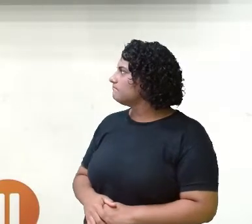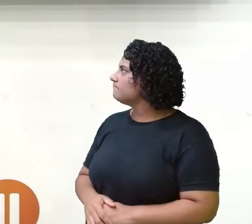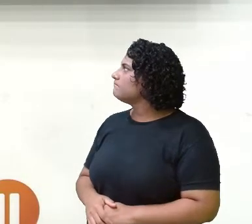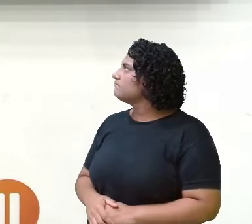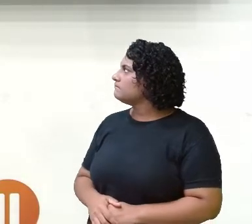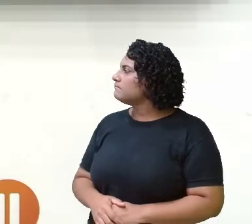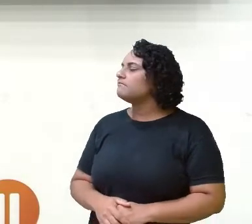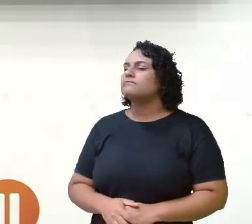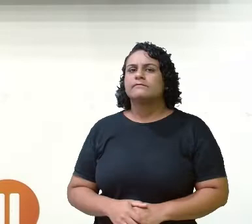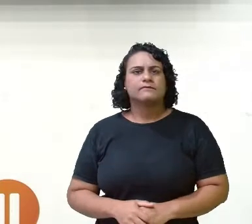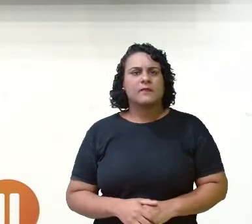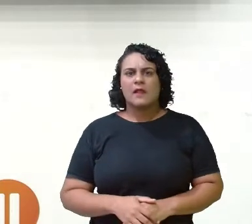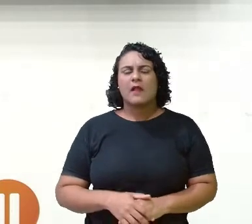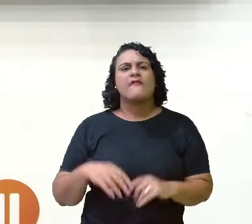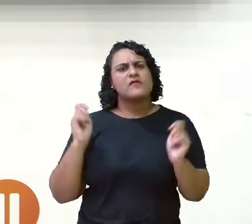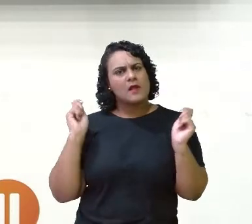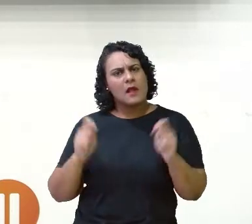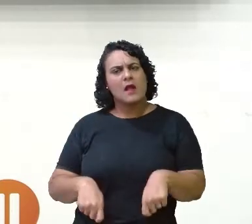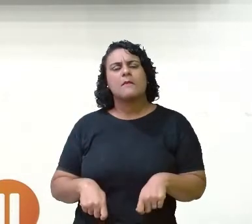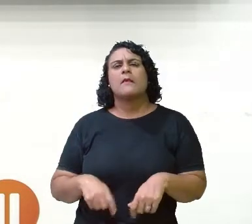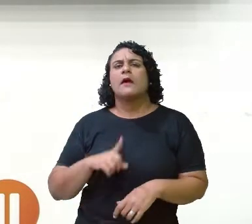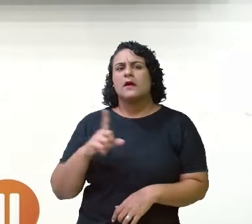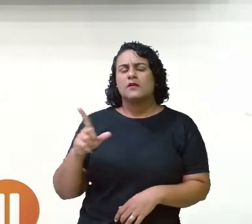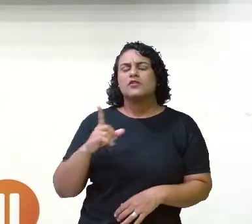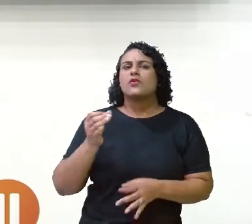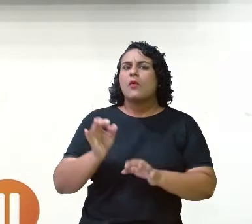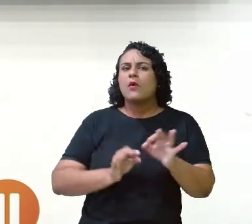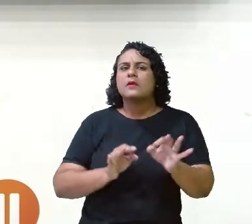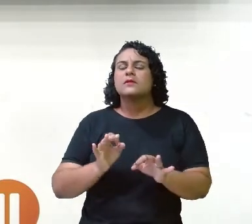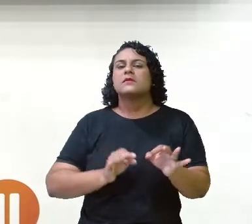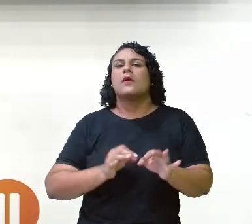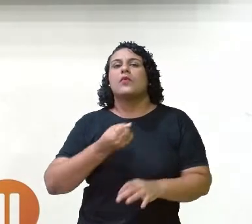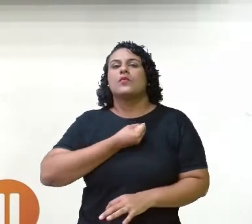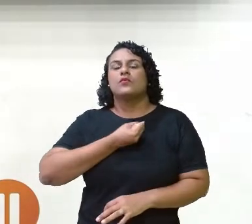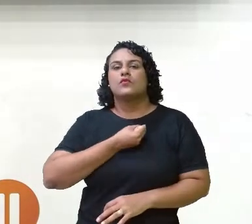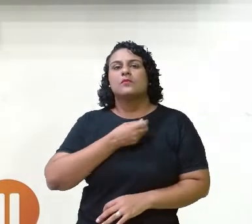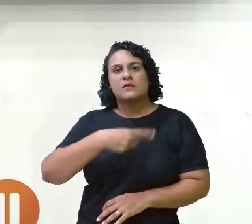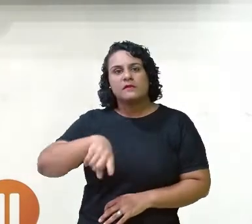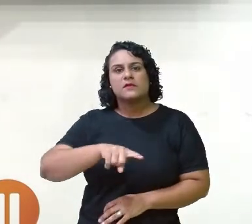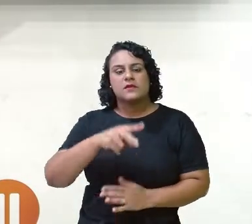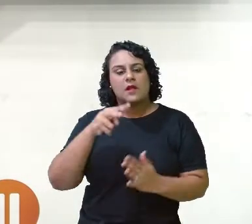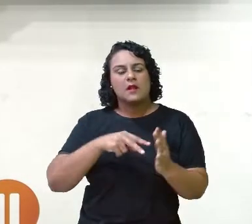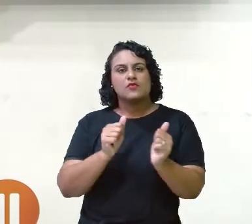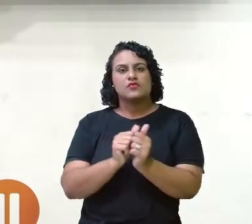a decomposição. Você que está em casa, lê esse número comigo.